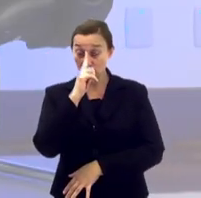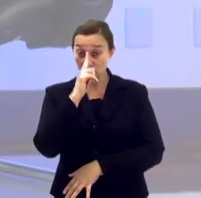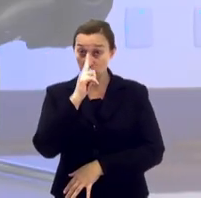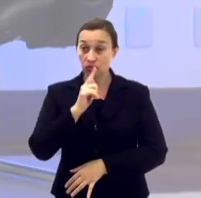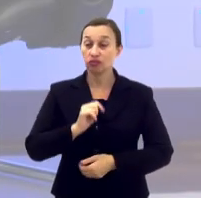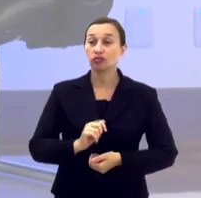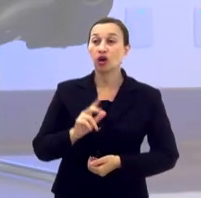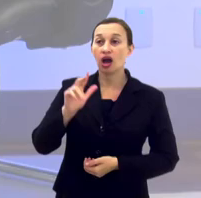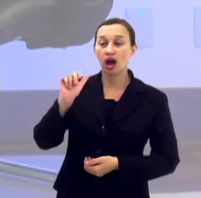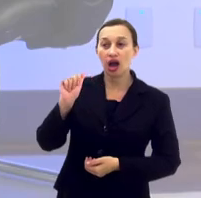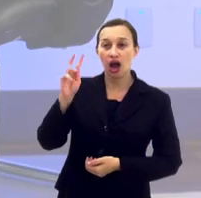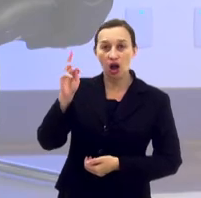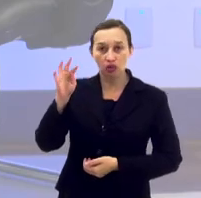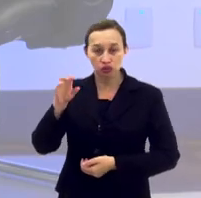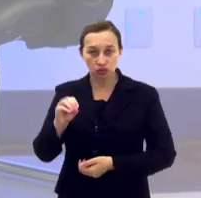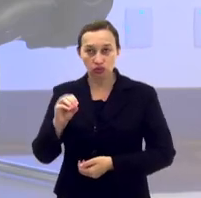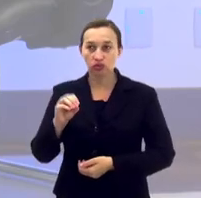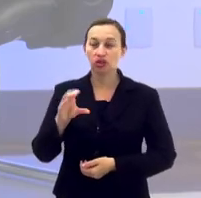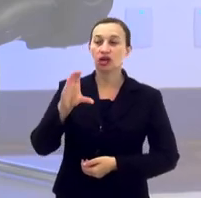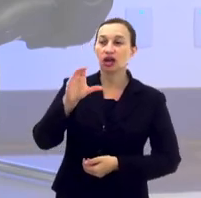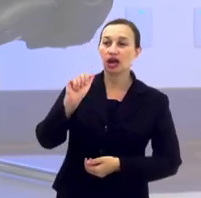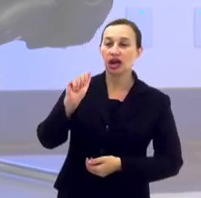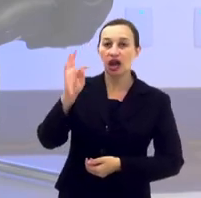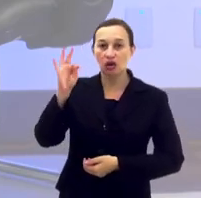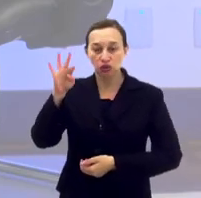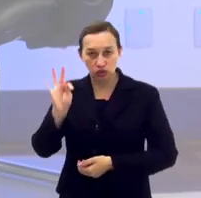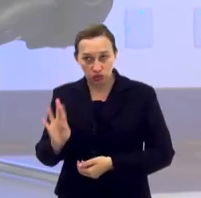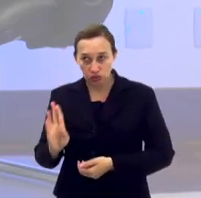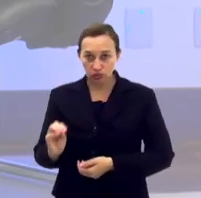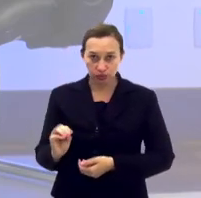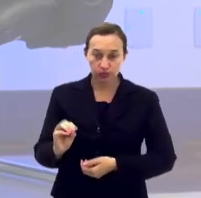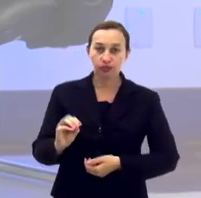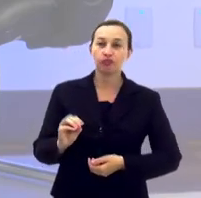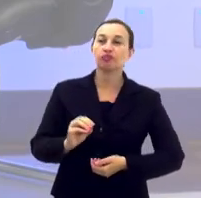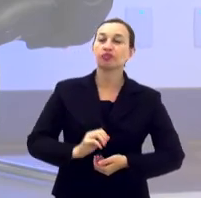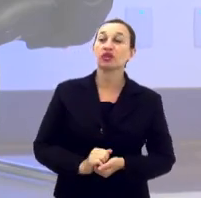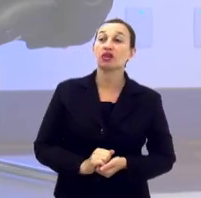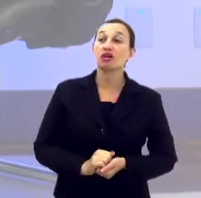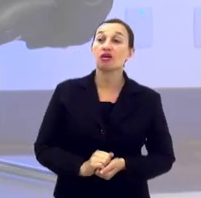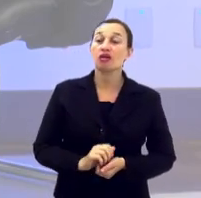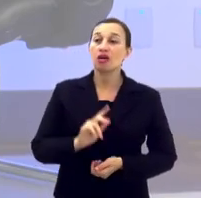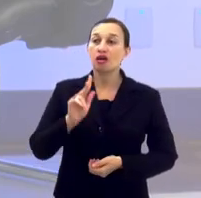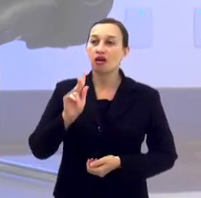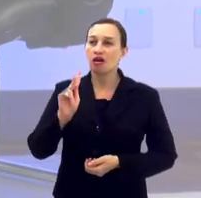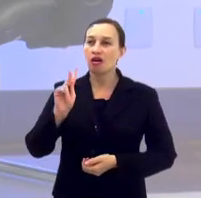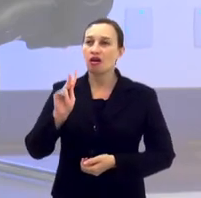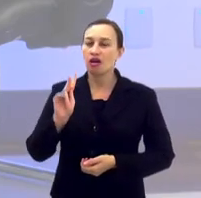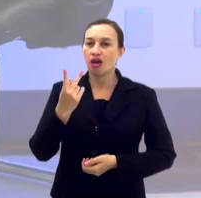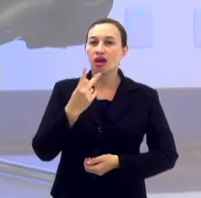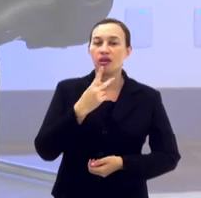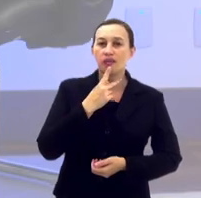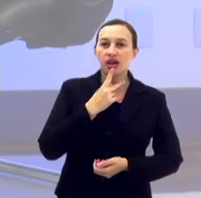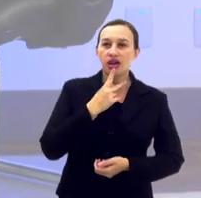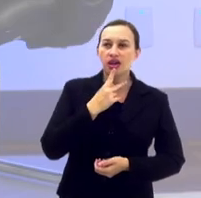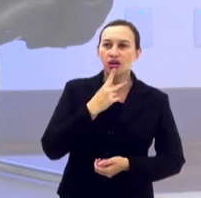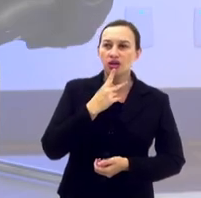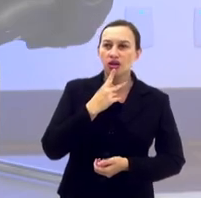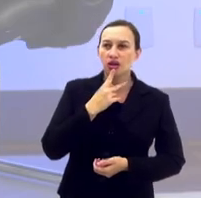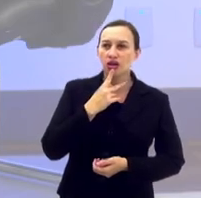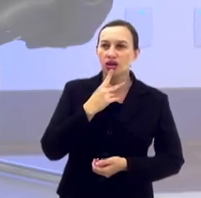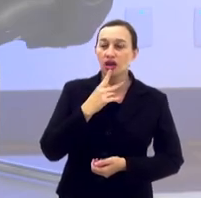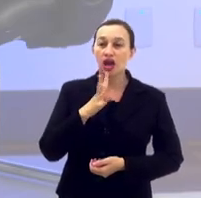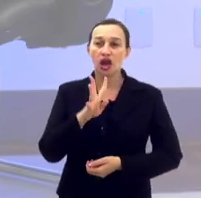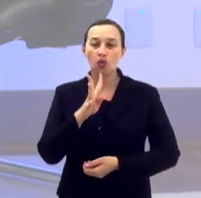holos, todos, causto, queimados. Em hebraico, o Holocausto é conhecido